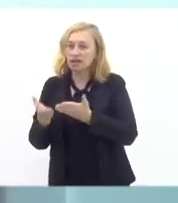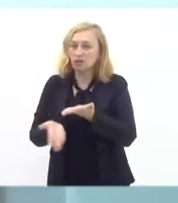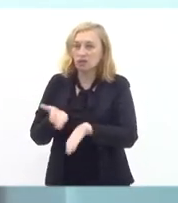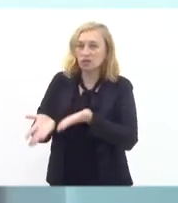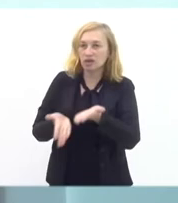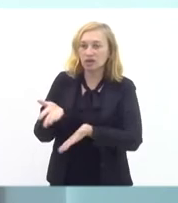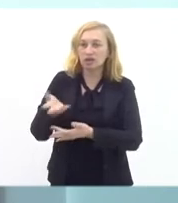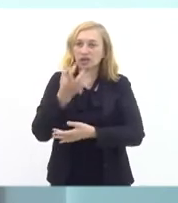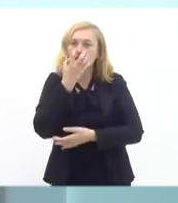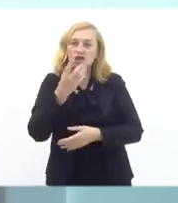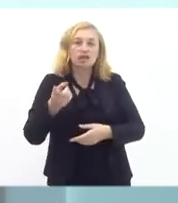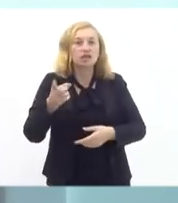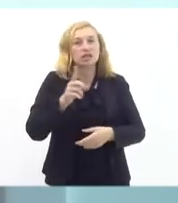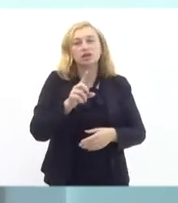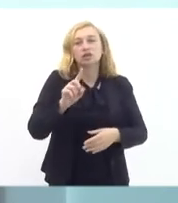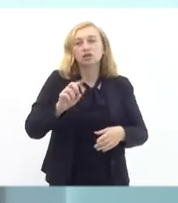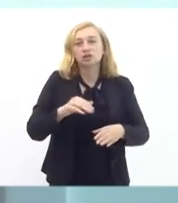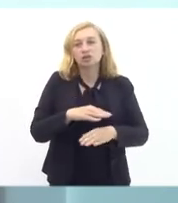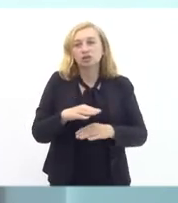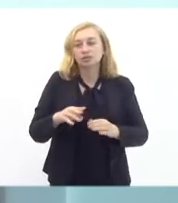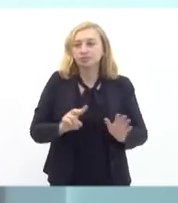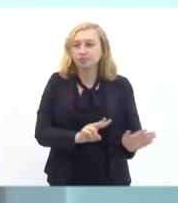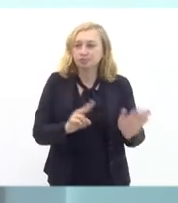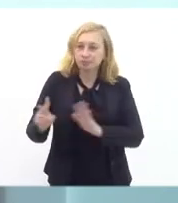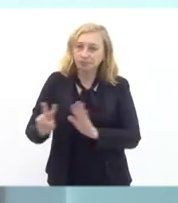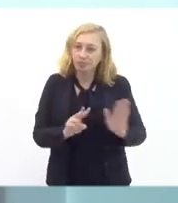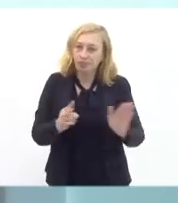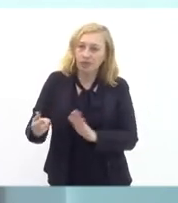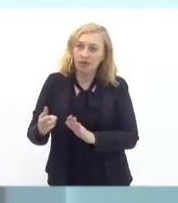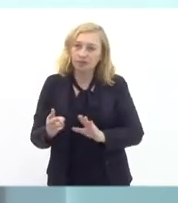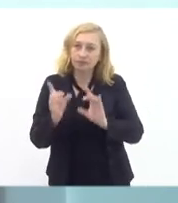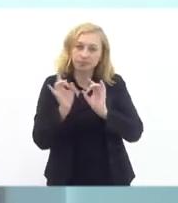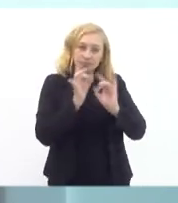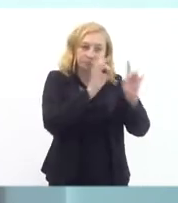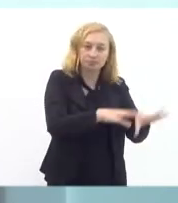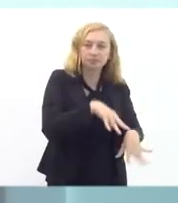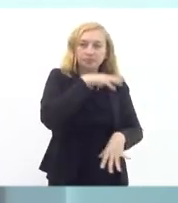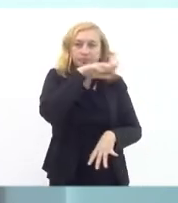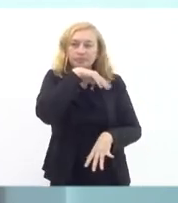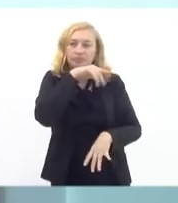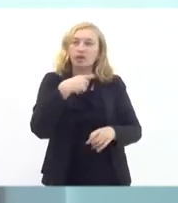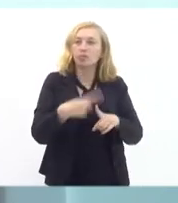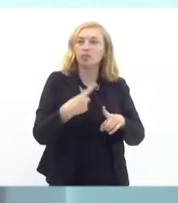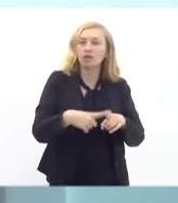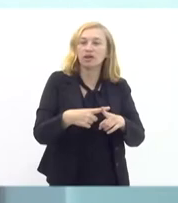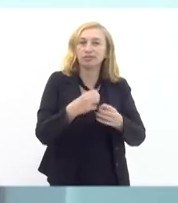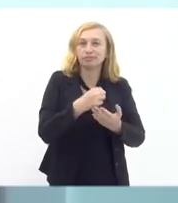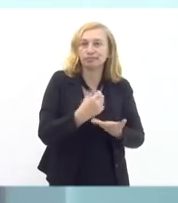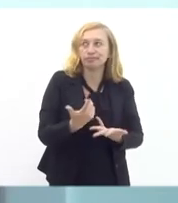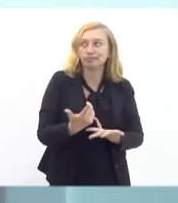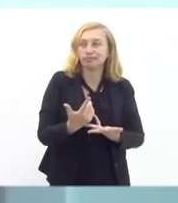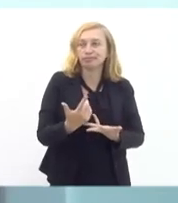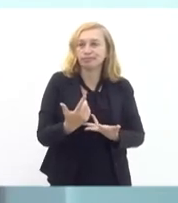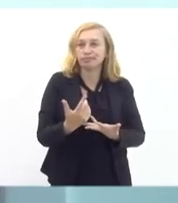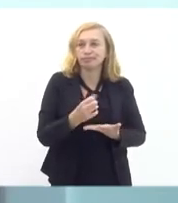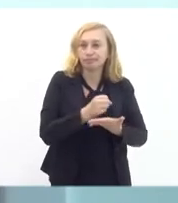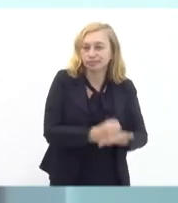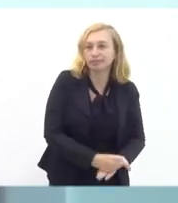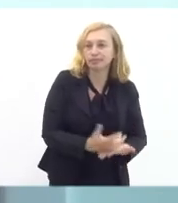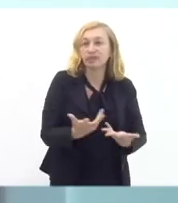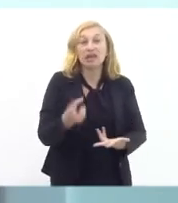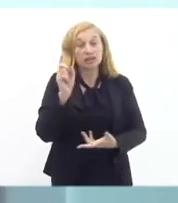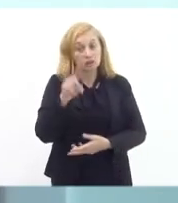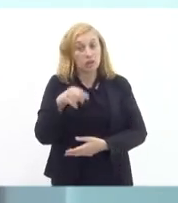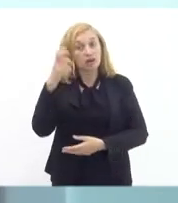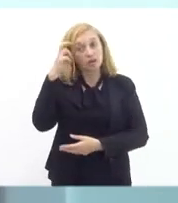que, por algum motivo da vida, decidiram desfazer do animal porque passou a ser um peso para eles. Então, isso é cultural.